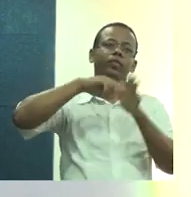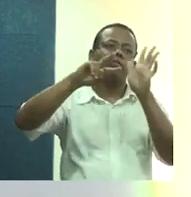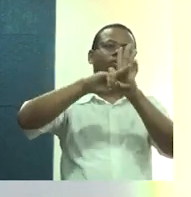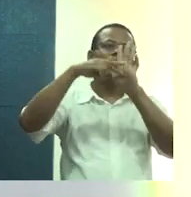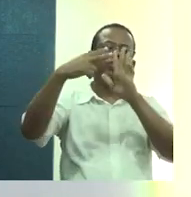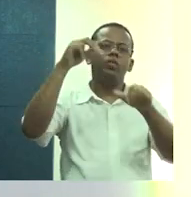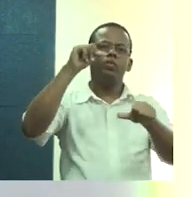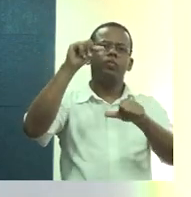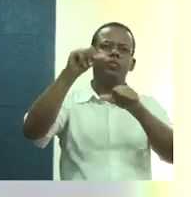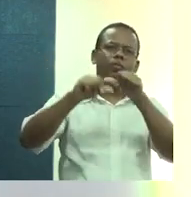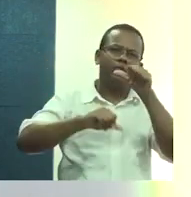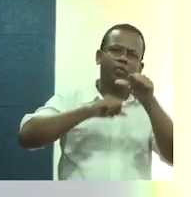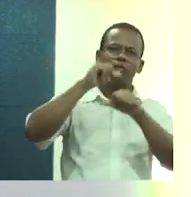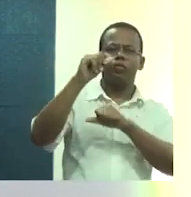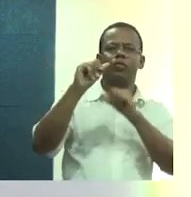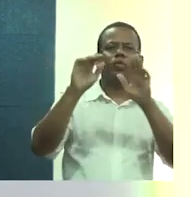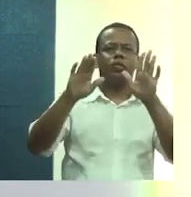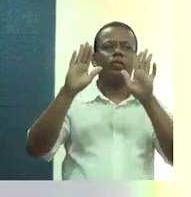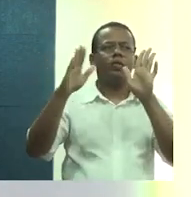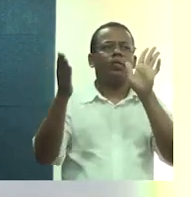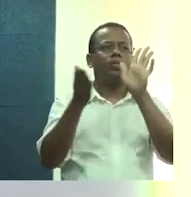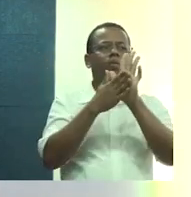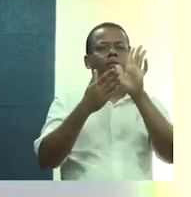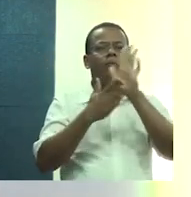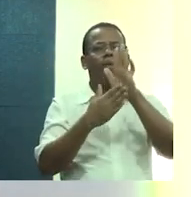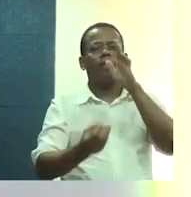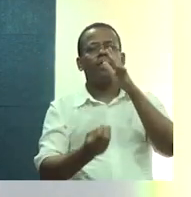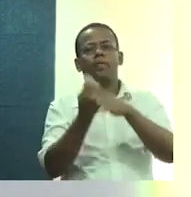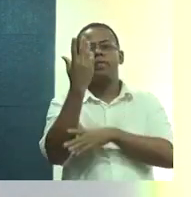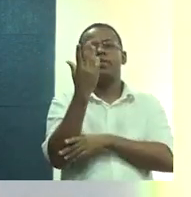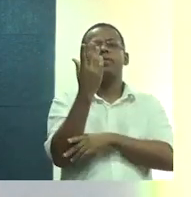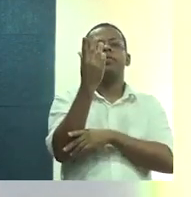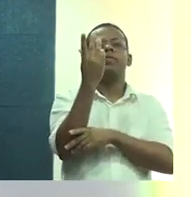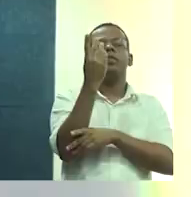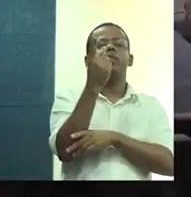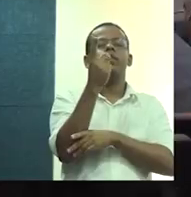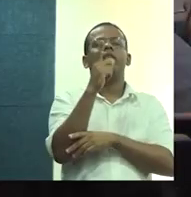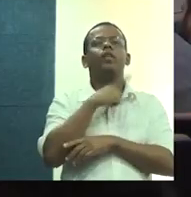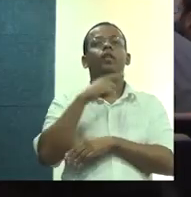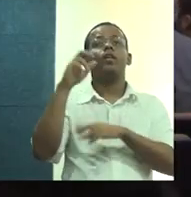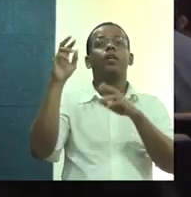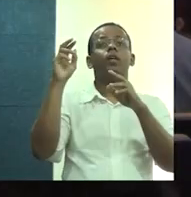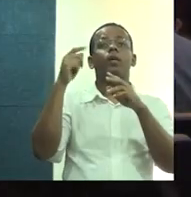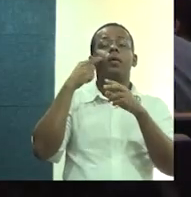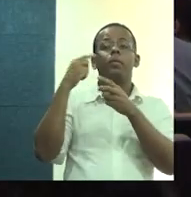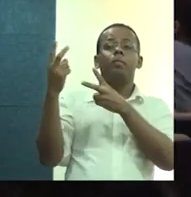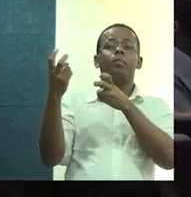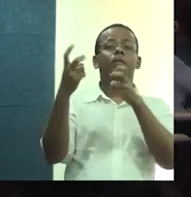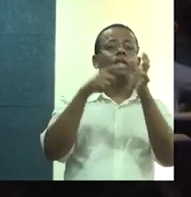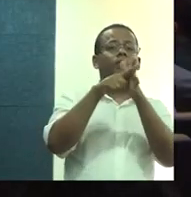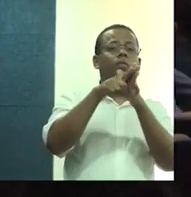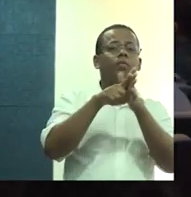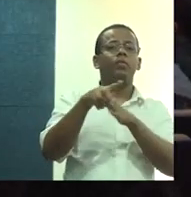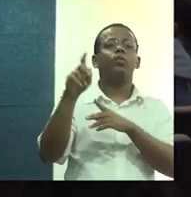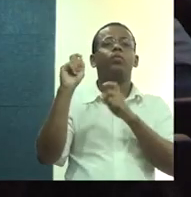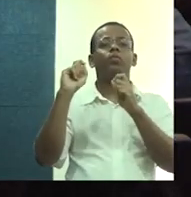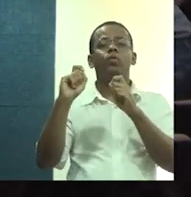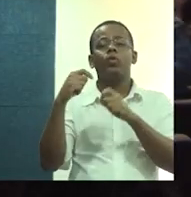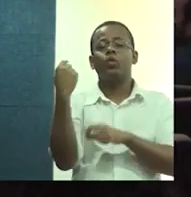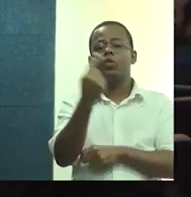dos impactos das mudanças climáticas né então a própria criação da secretaria ela prever essa essa condição